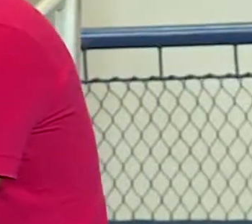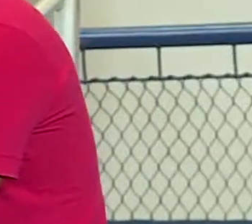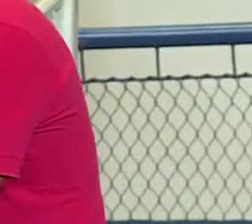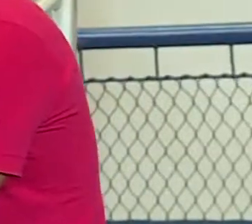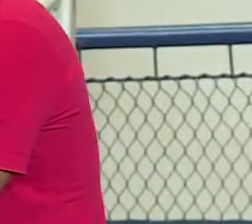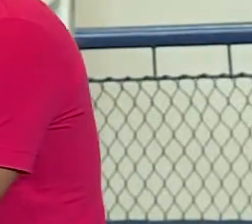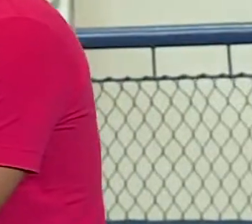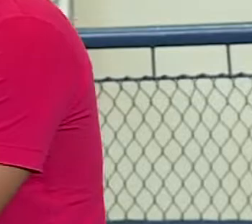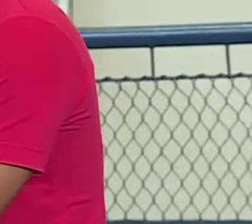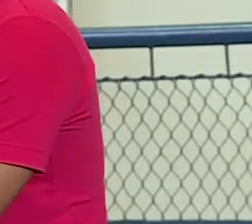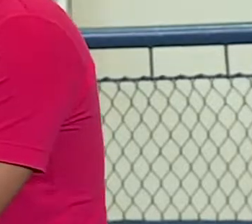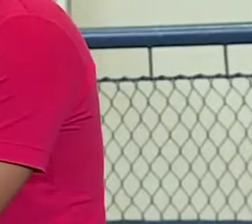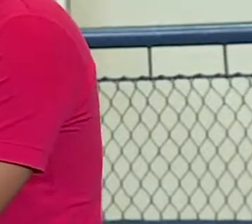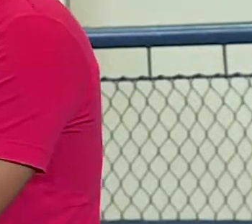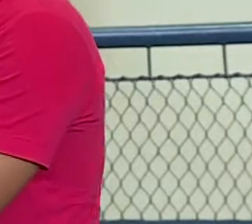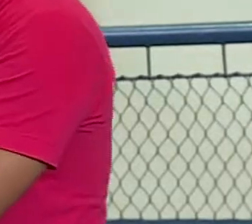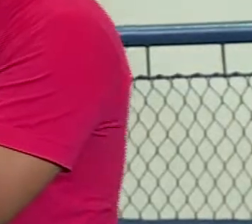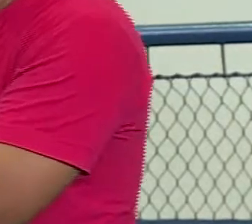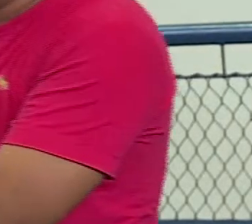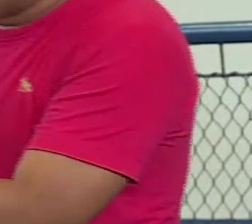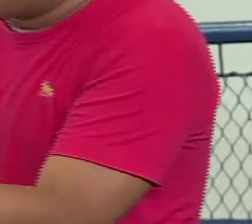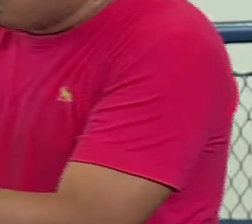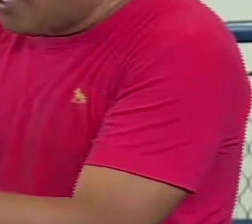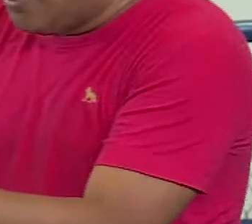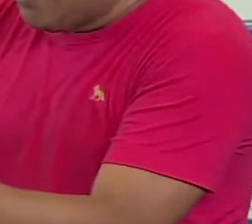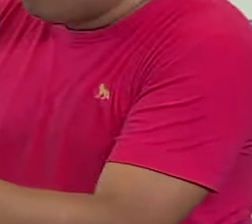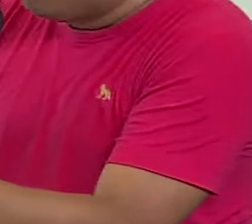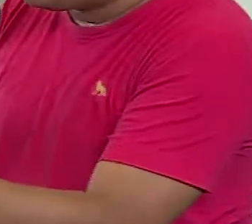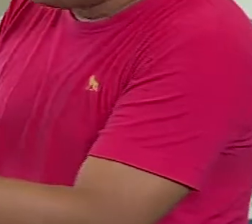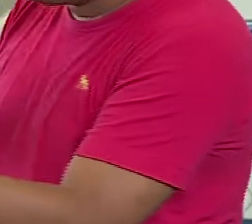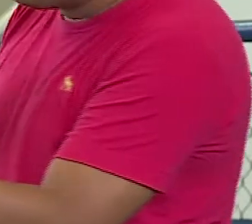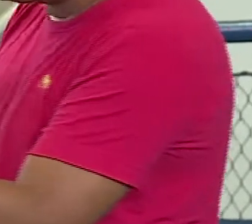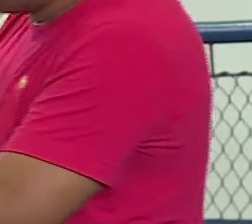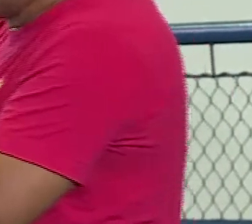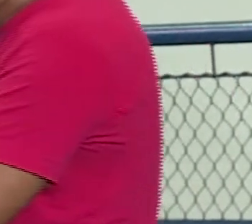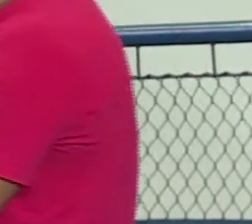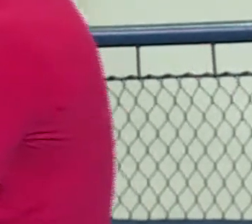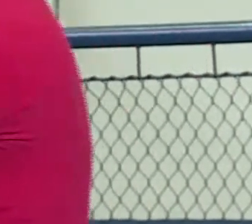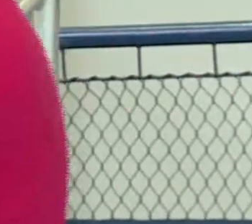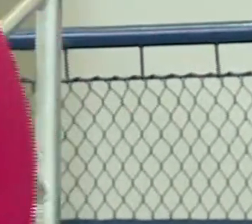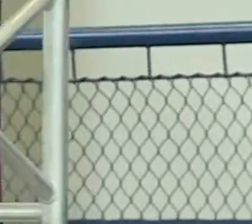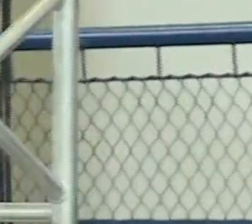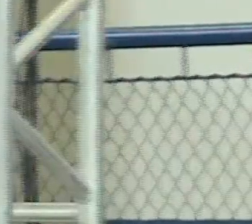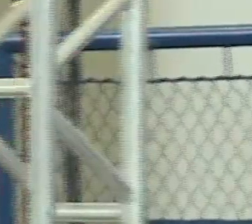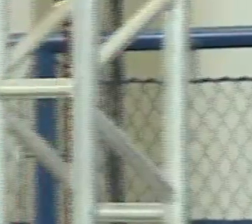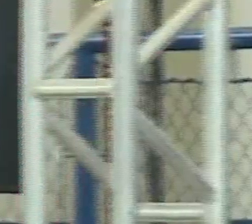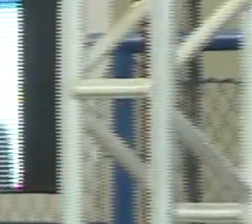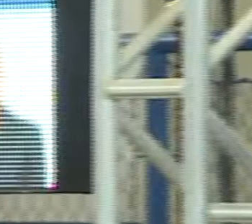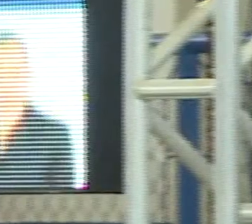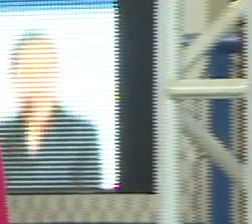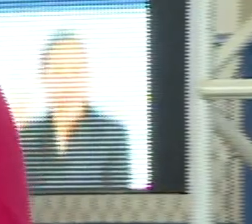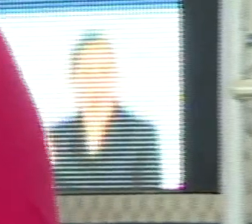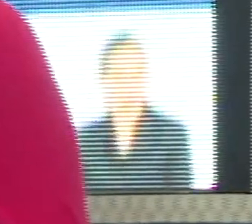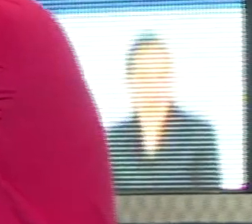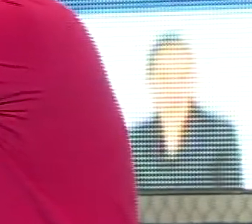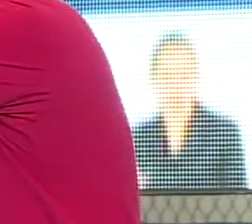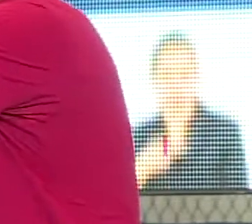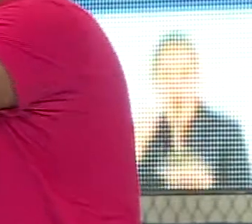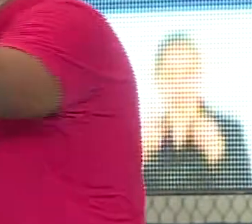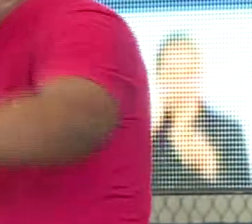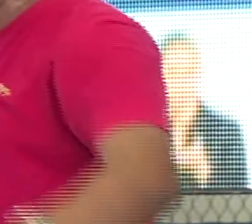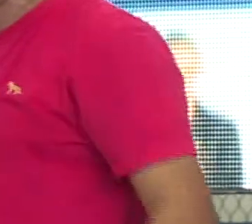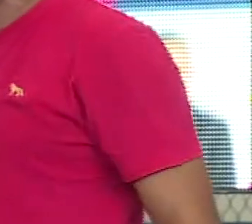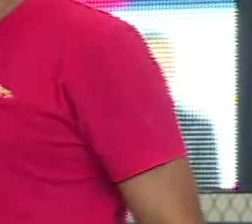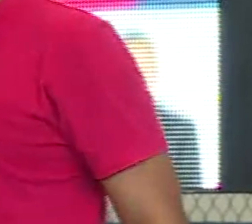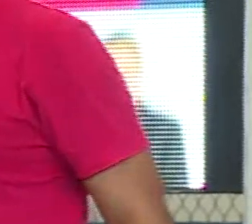parasse aí, vou ler de novo. A temperatura é um dos fatores que influencia a velocidade de uma reação. Se a afirmação parasse aí,